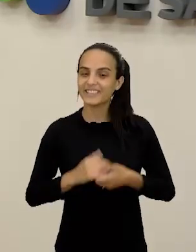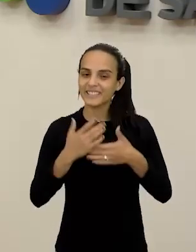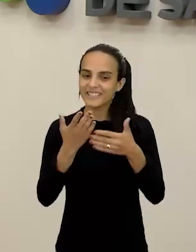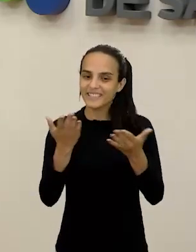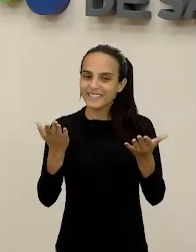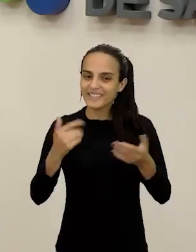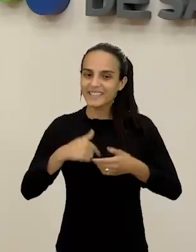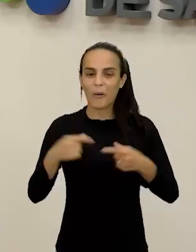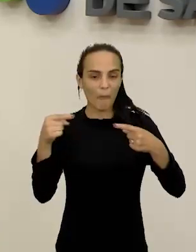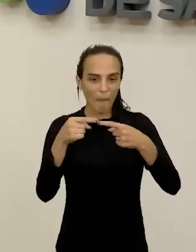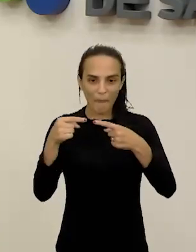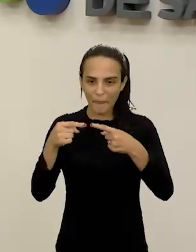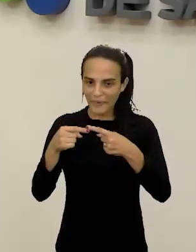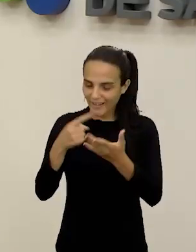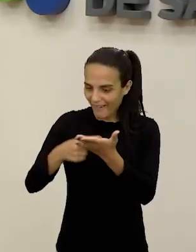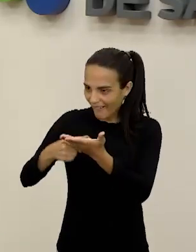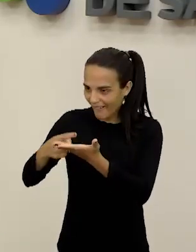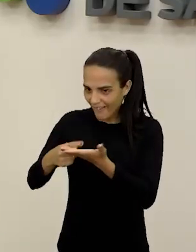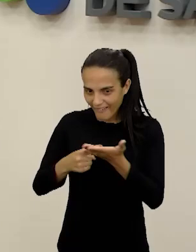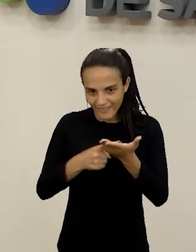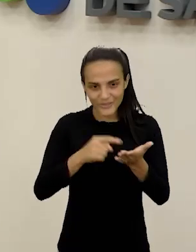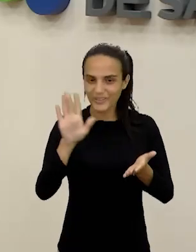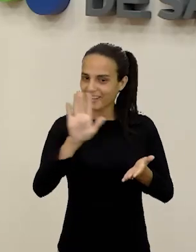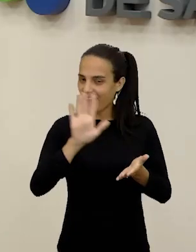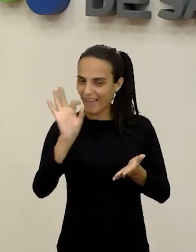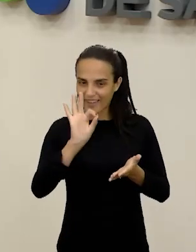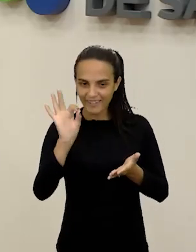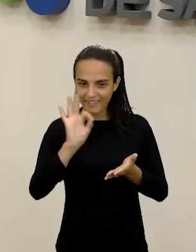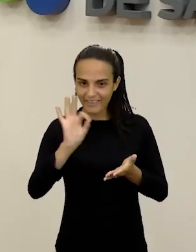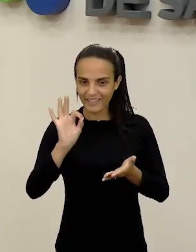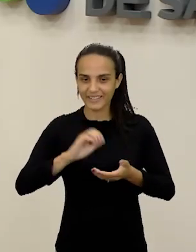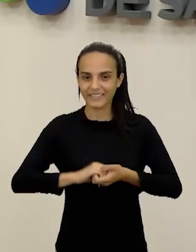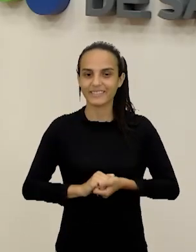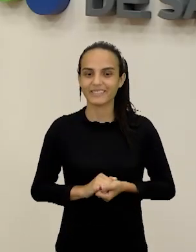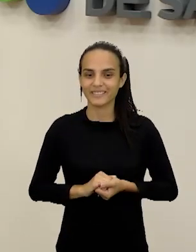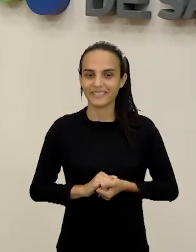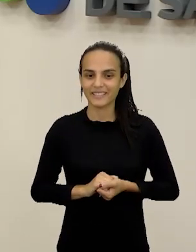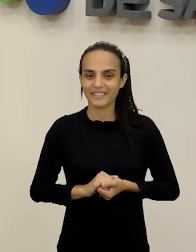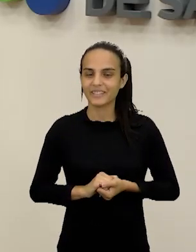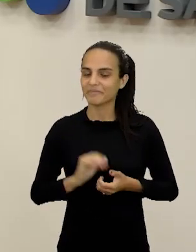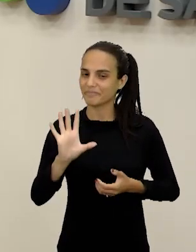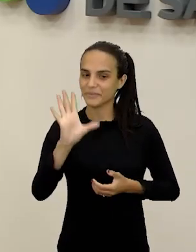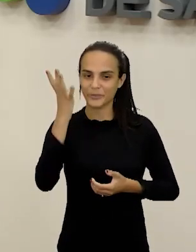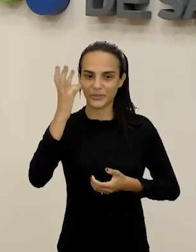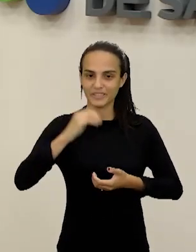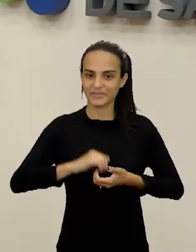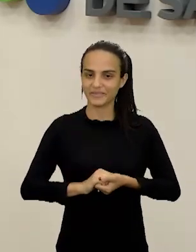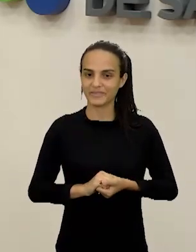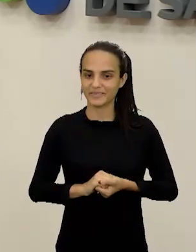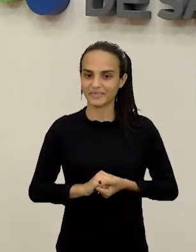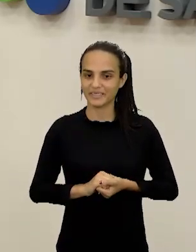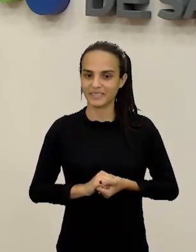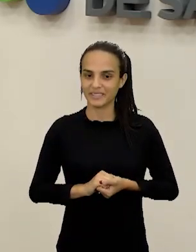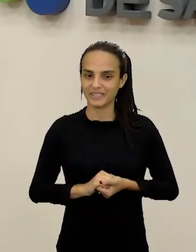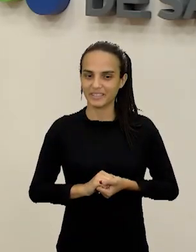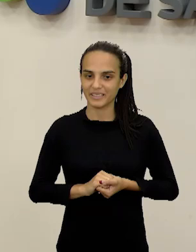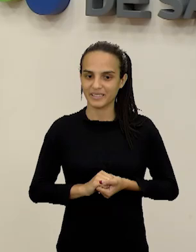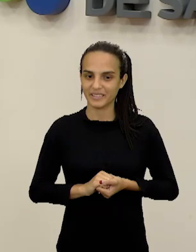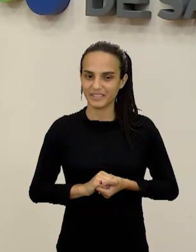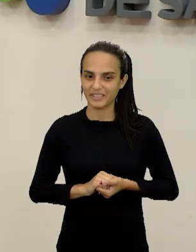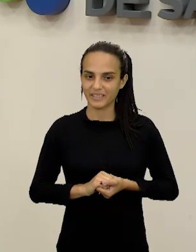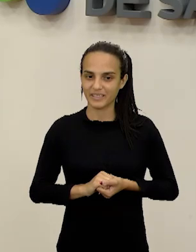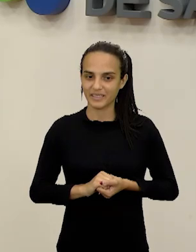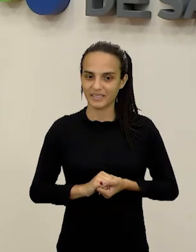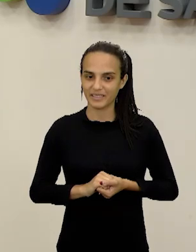Gente, não foi combinado, tá? A gente não combina nada. As coisas acontecem naturalmente. Ai, eu tô com dor de cabeça de verdade.